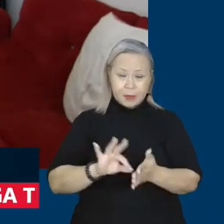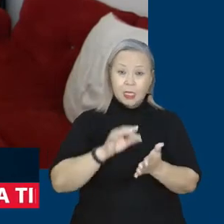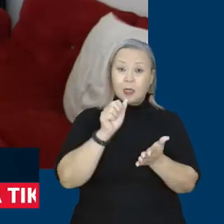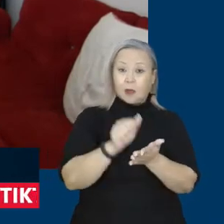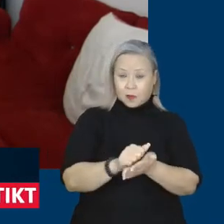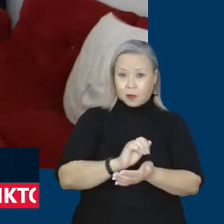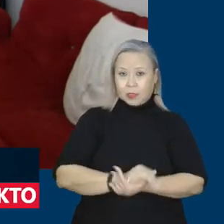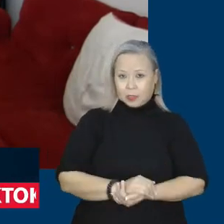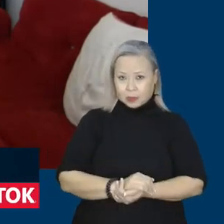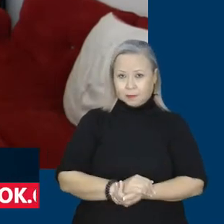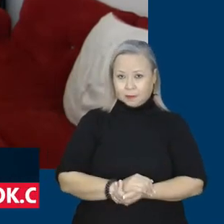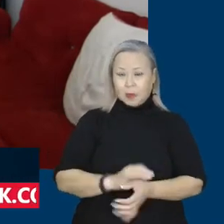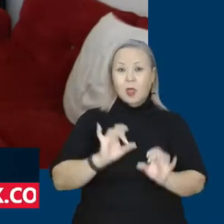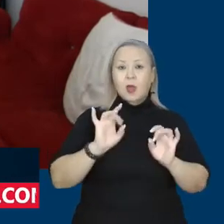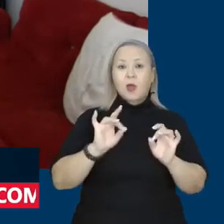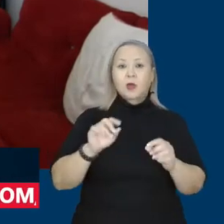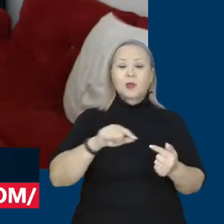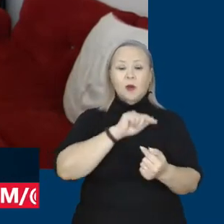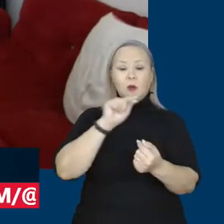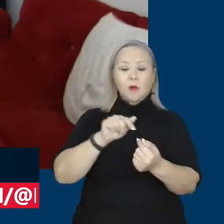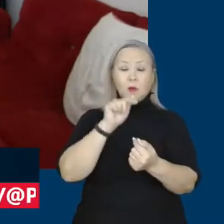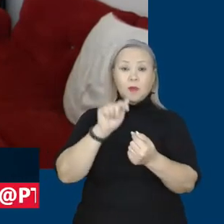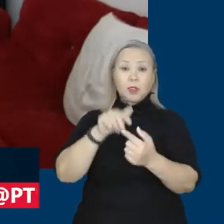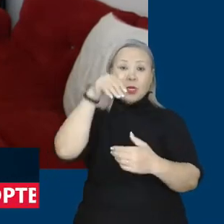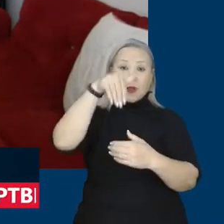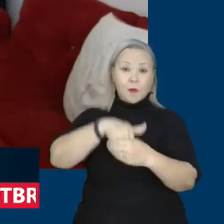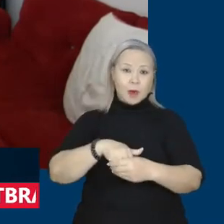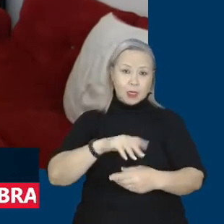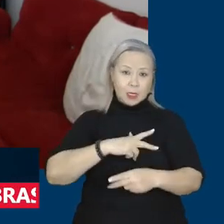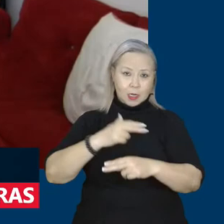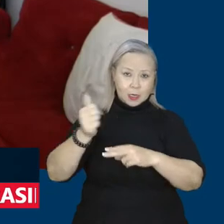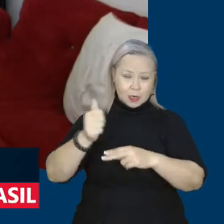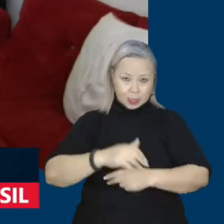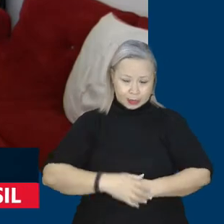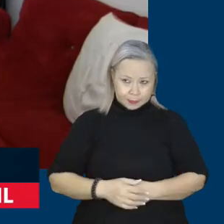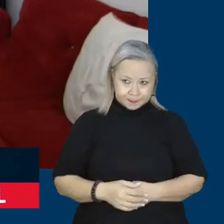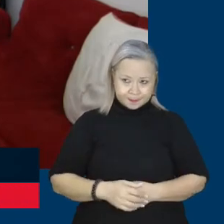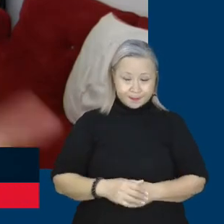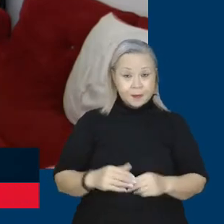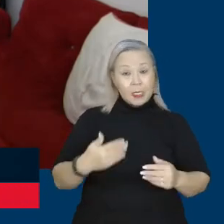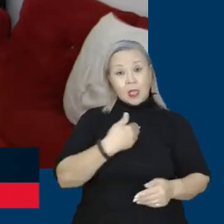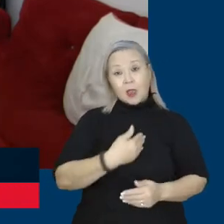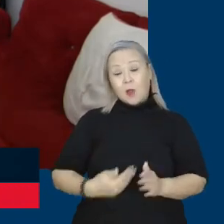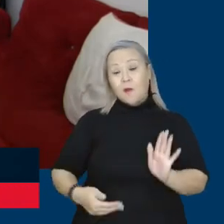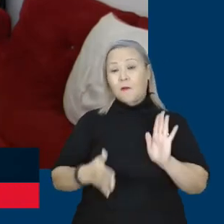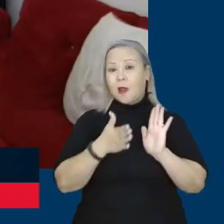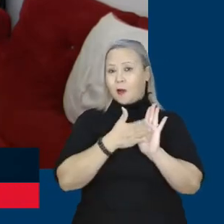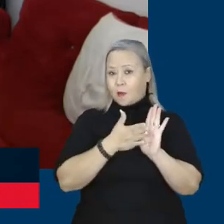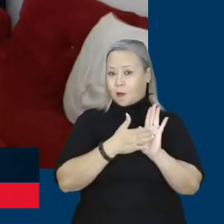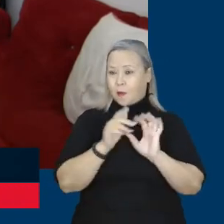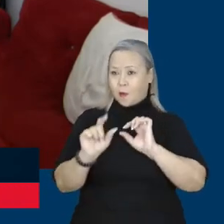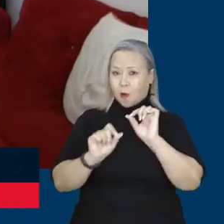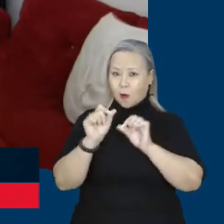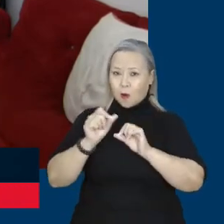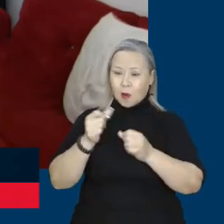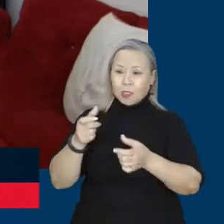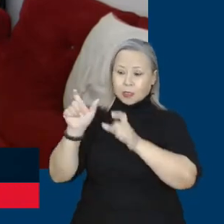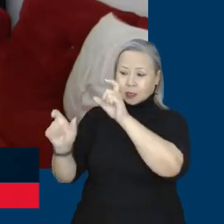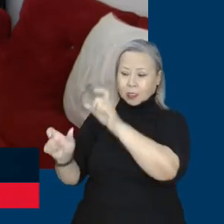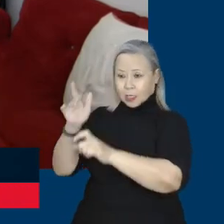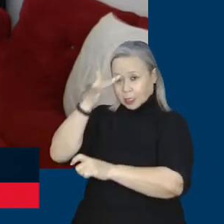programa O que mostra no mínimo uma falta de critério ou de planejamento Mas aí o governo propôs é que esses beneficiários